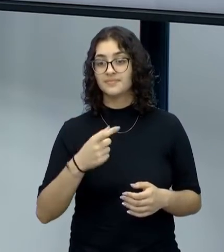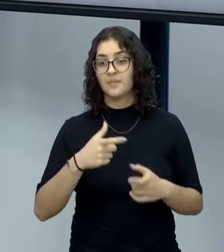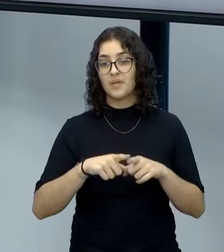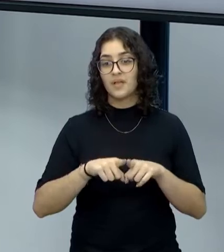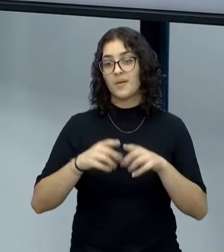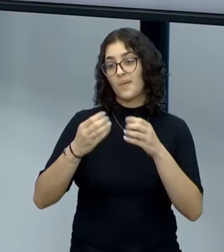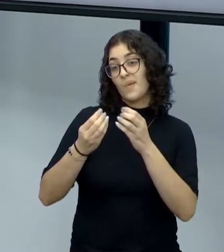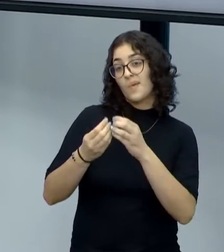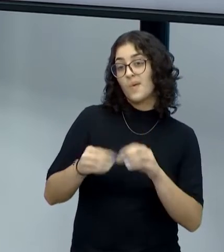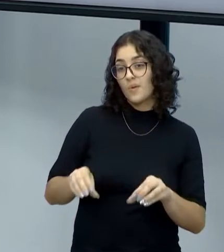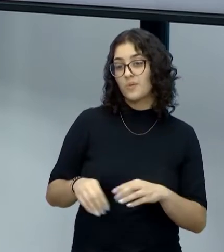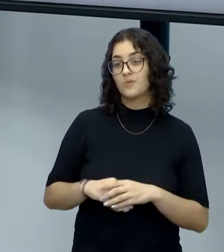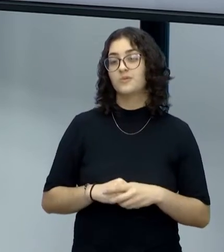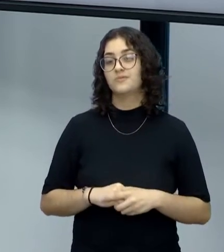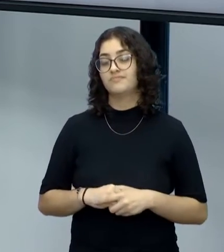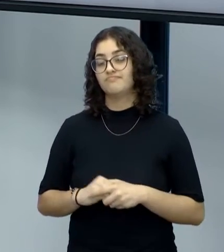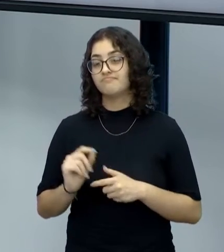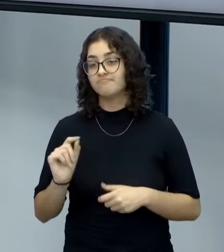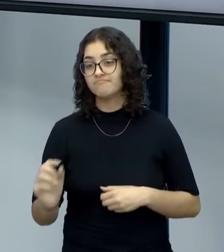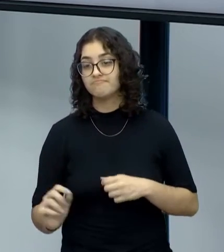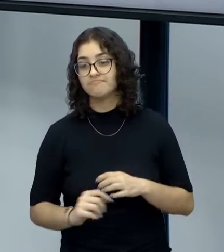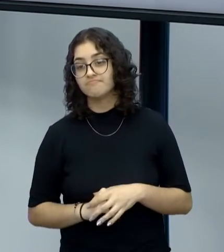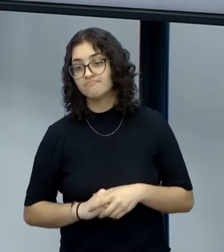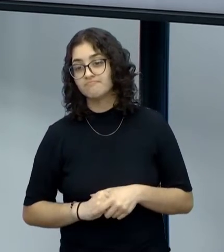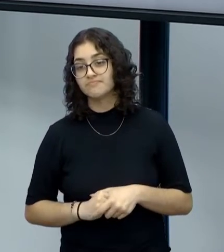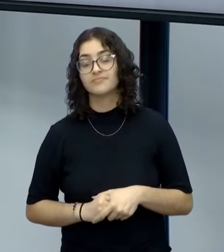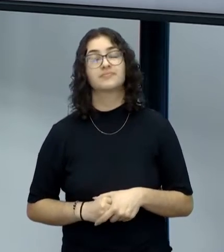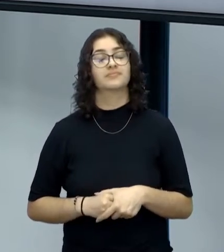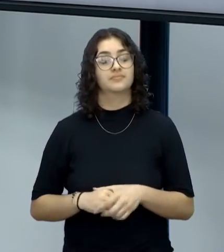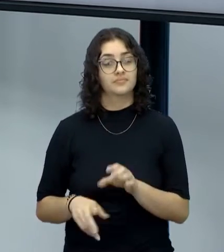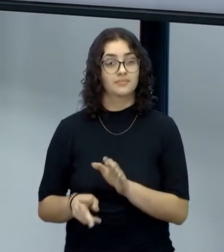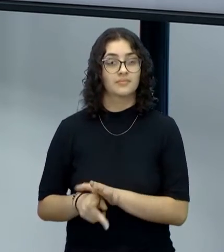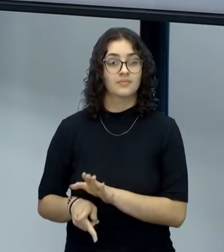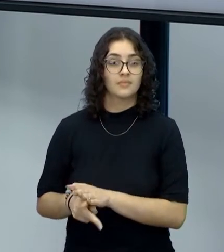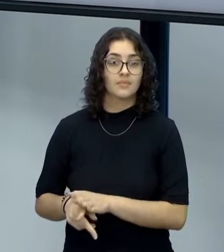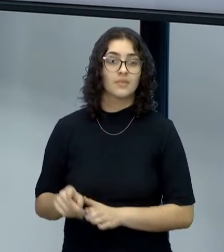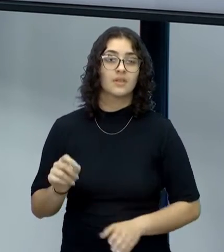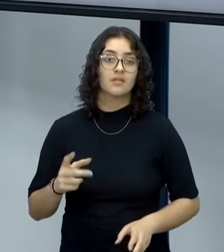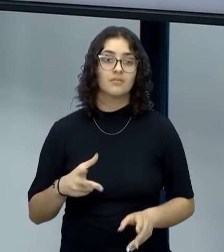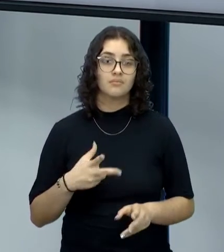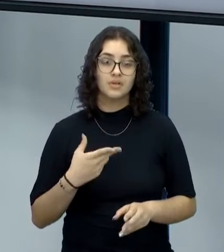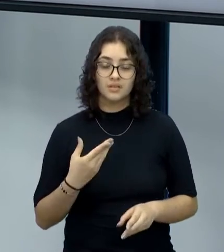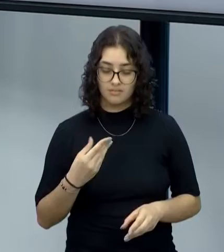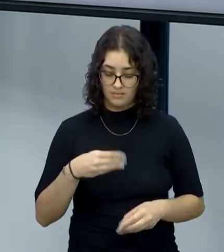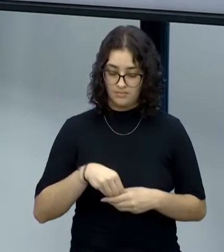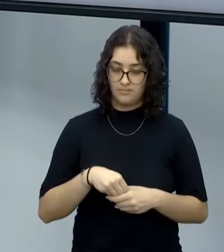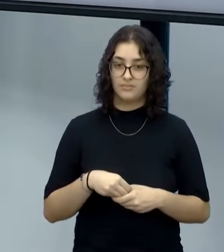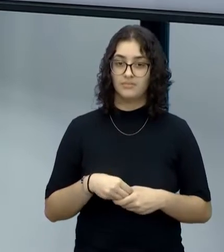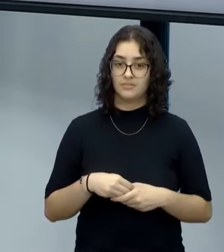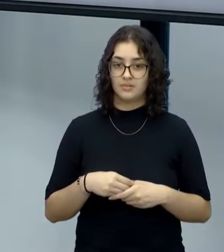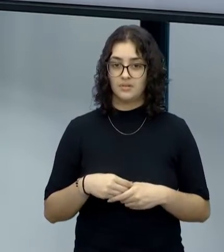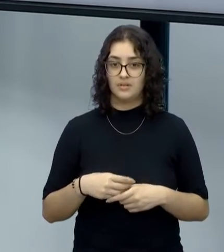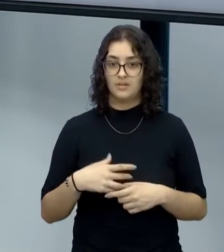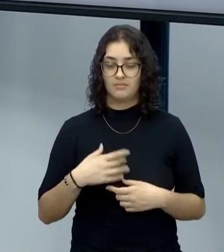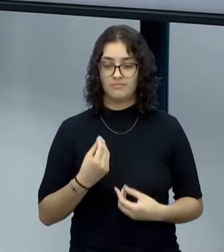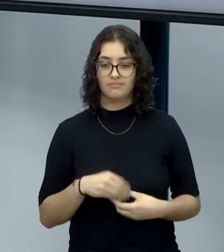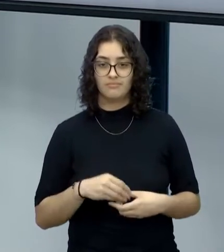ovo. Então, o que acontece? Esses compostos aí vão se acumulando no organismo da